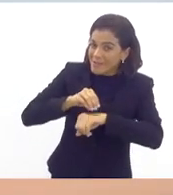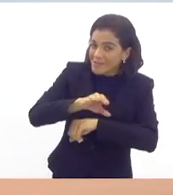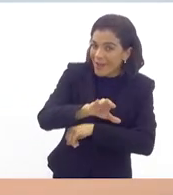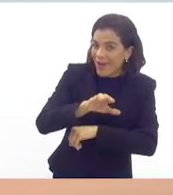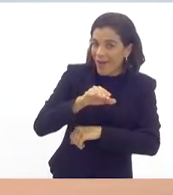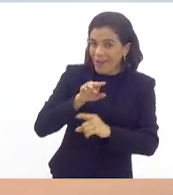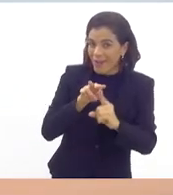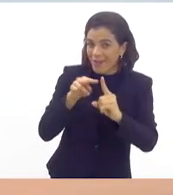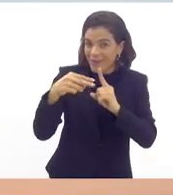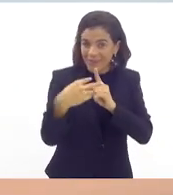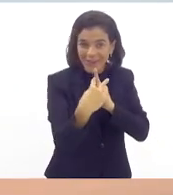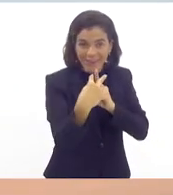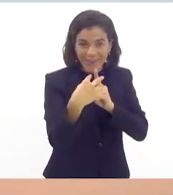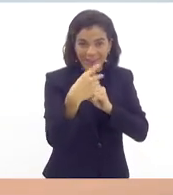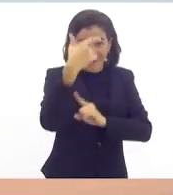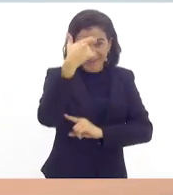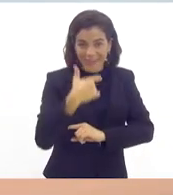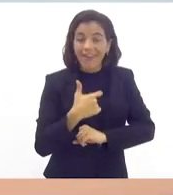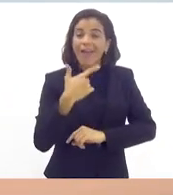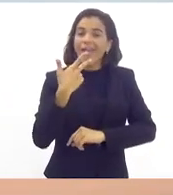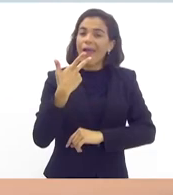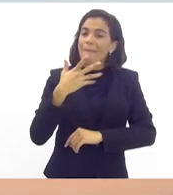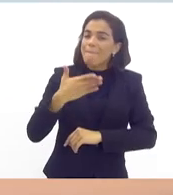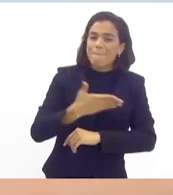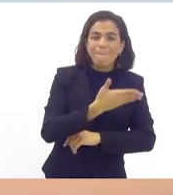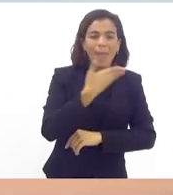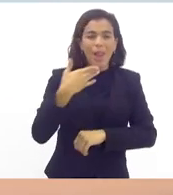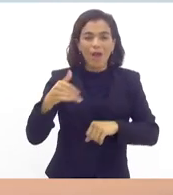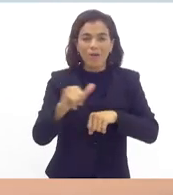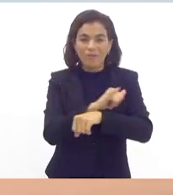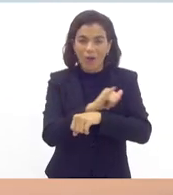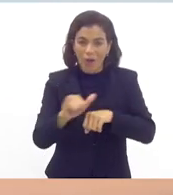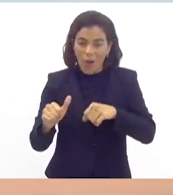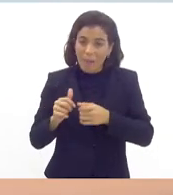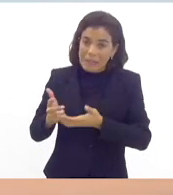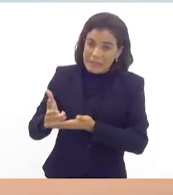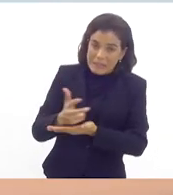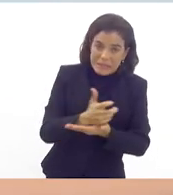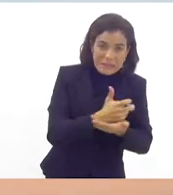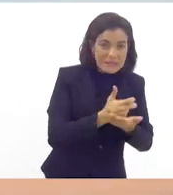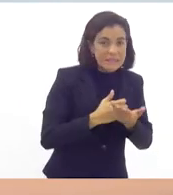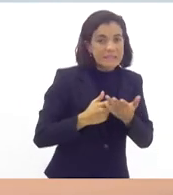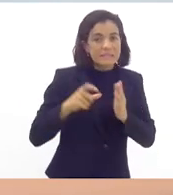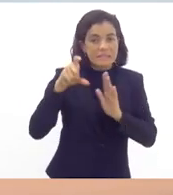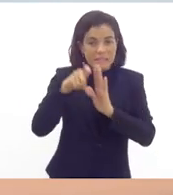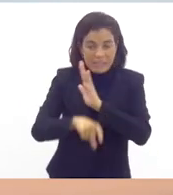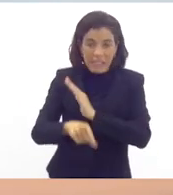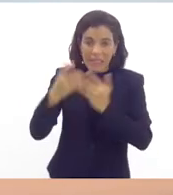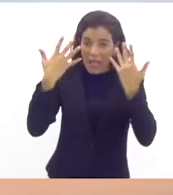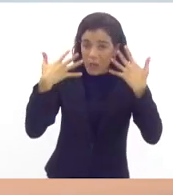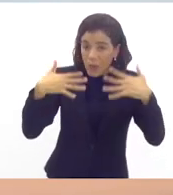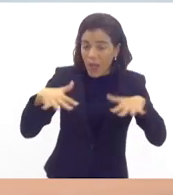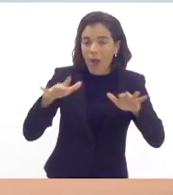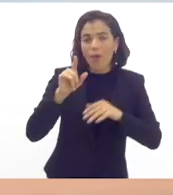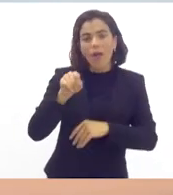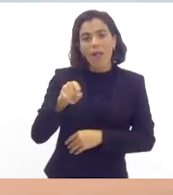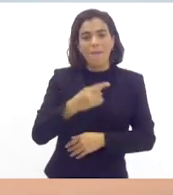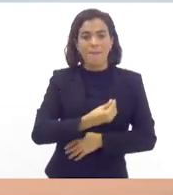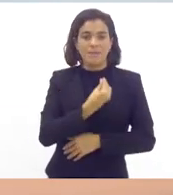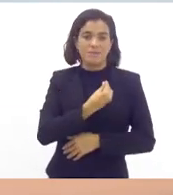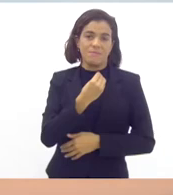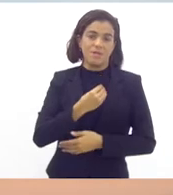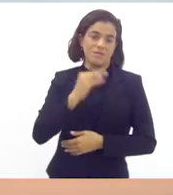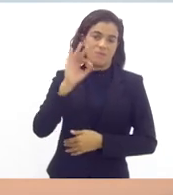do ponto de vista conceitual, a melhor forma de tributar a exploração de recurso nacional natural é via royalty, não